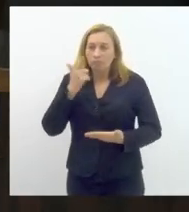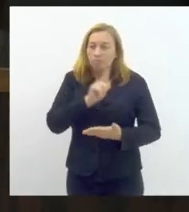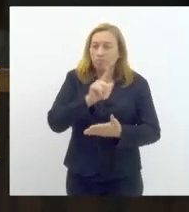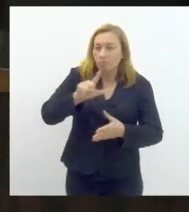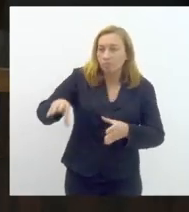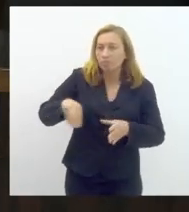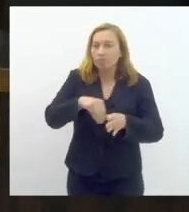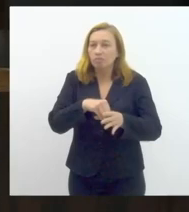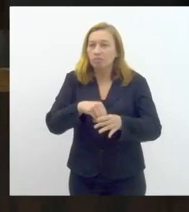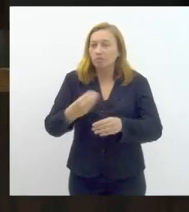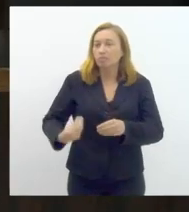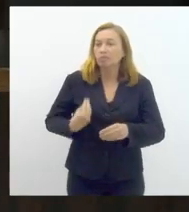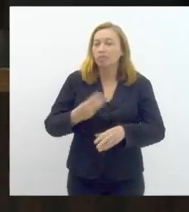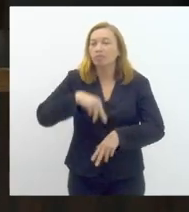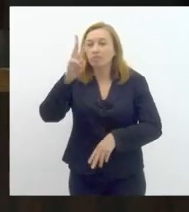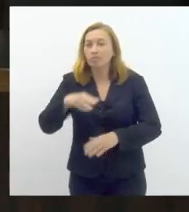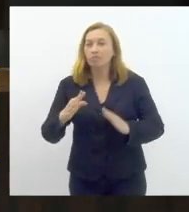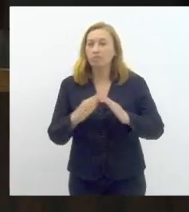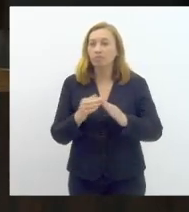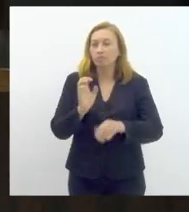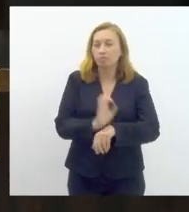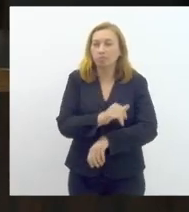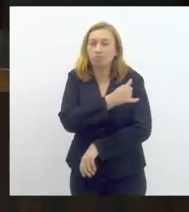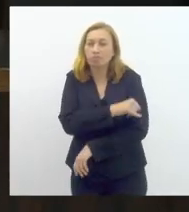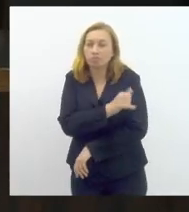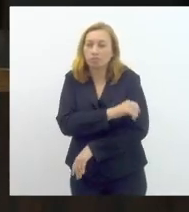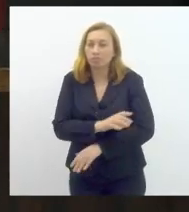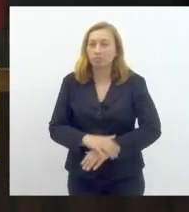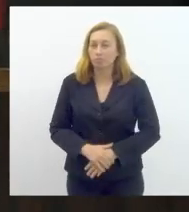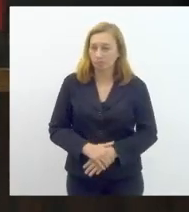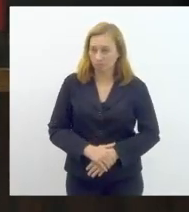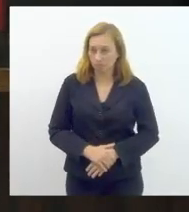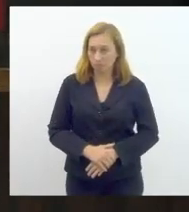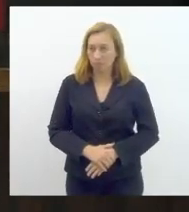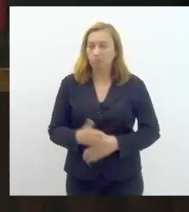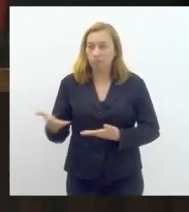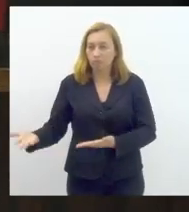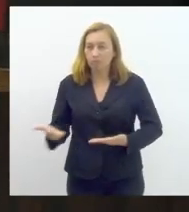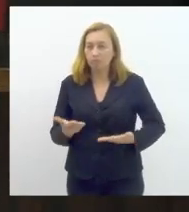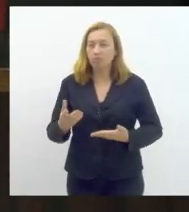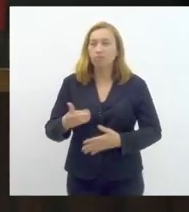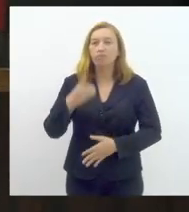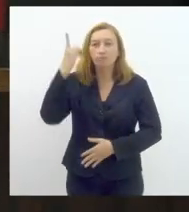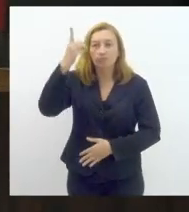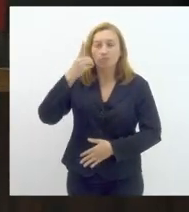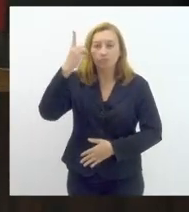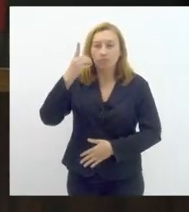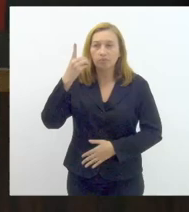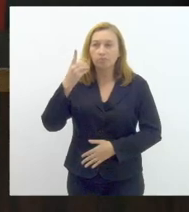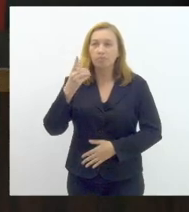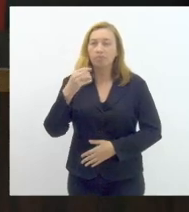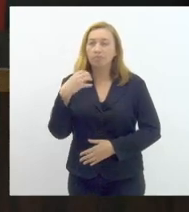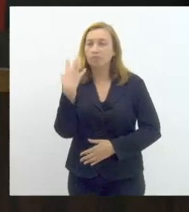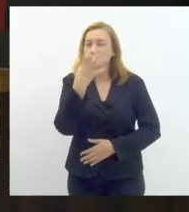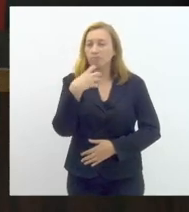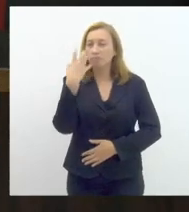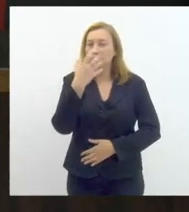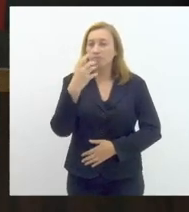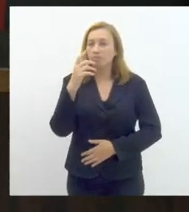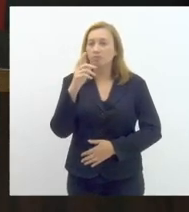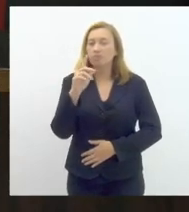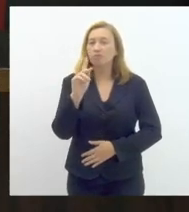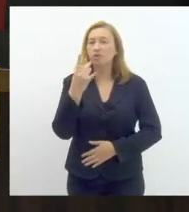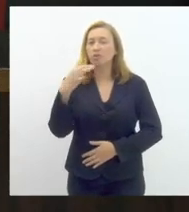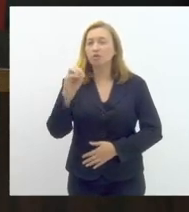agregar na vida de quem mora no estado do Rio. Sendo assim, eu convido os parlamentares para que a gente possa cantar o hino do Parlamento